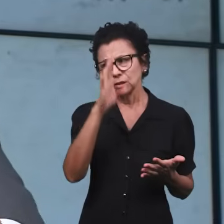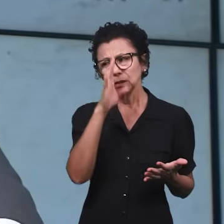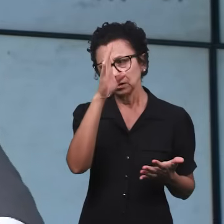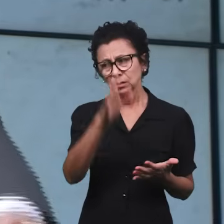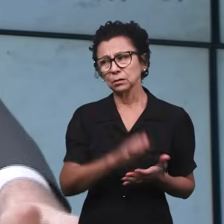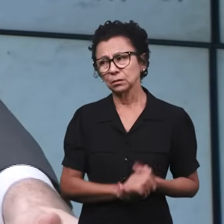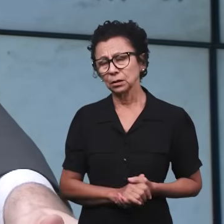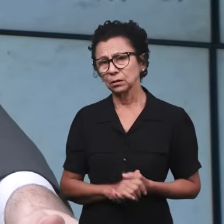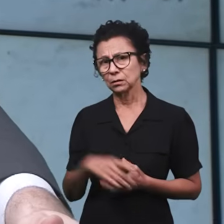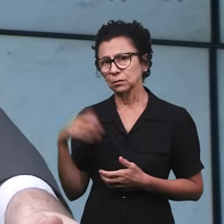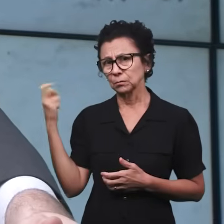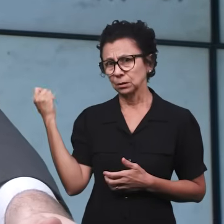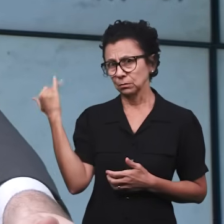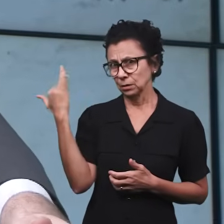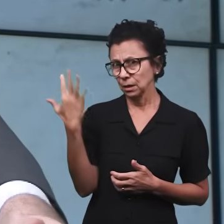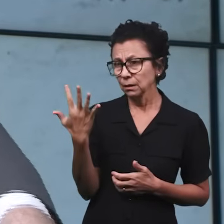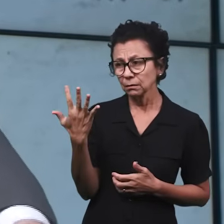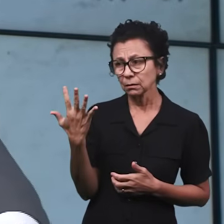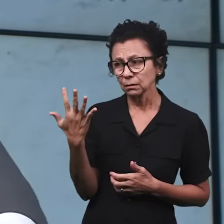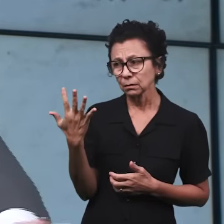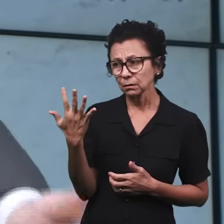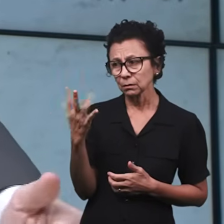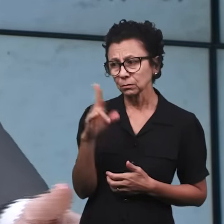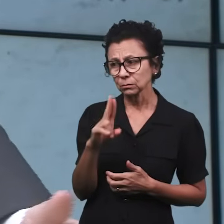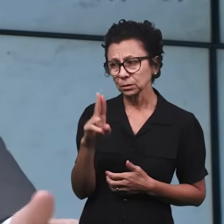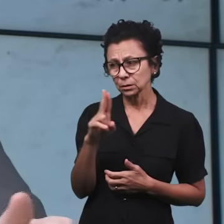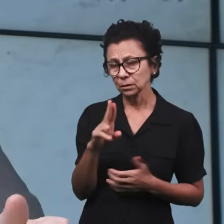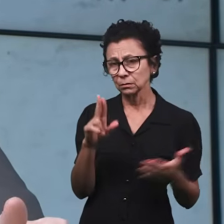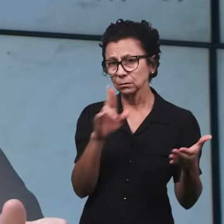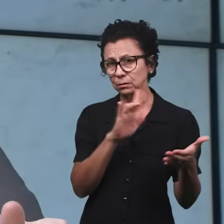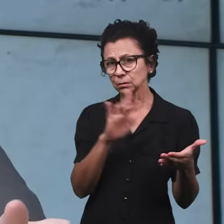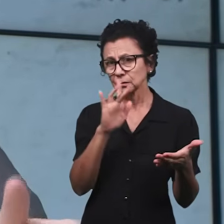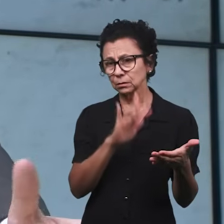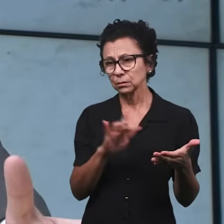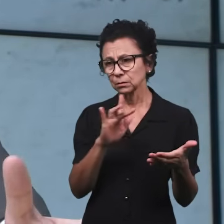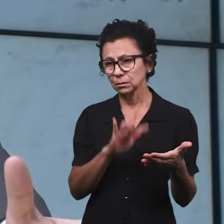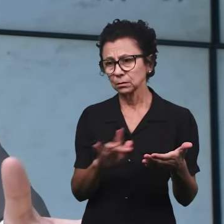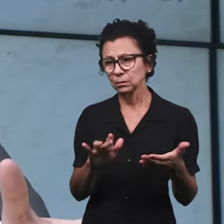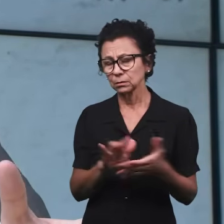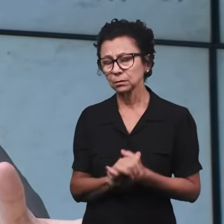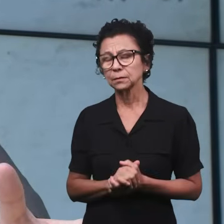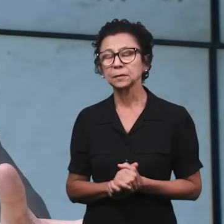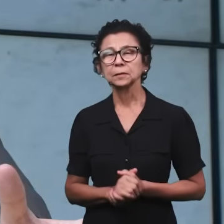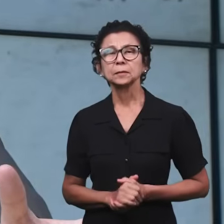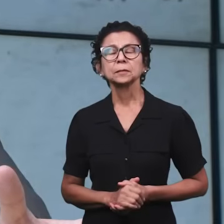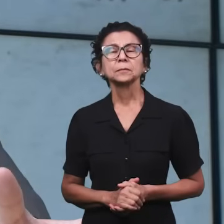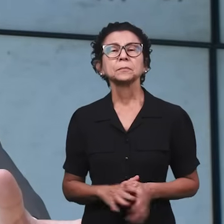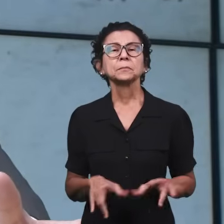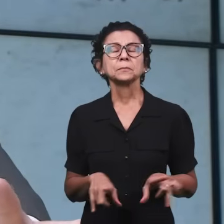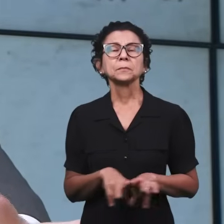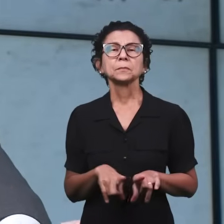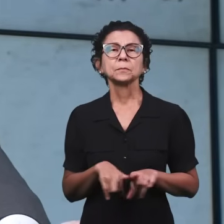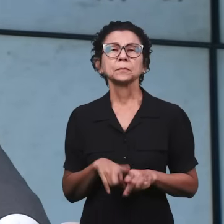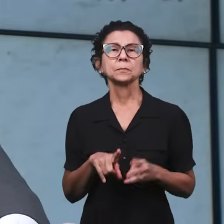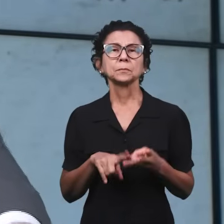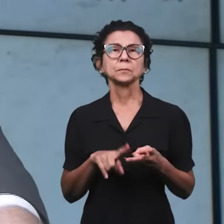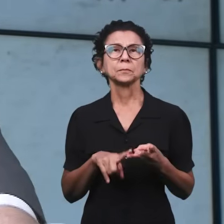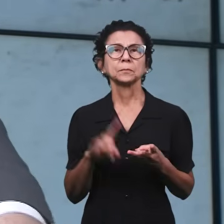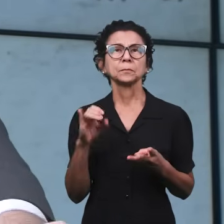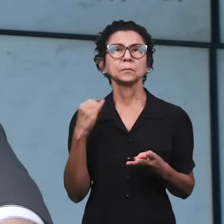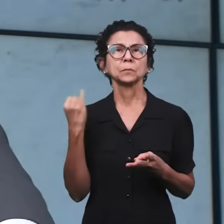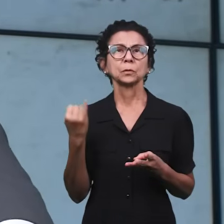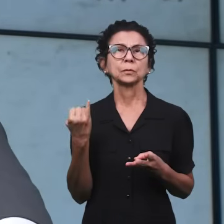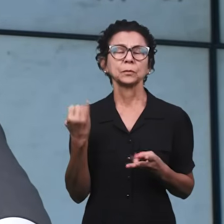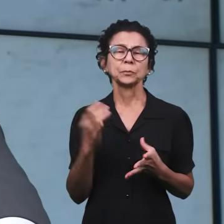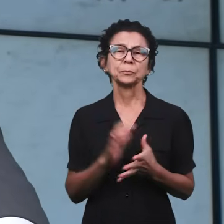tá entrando na madrugada usando. E um outro desdobramento, que eu acho que esse é um alerta mais importante, que já é